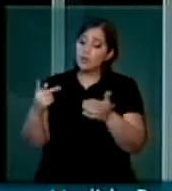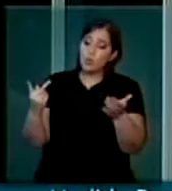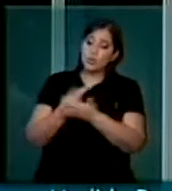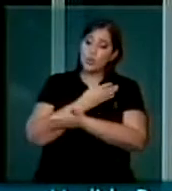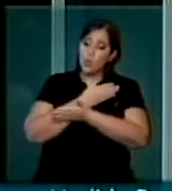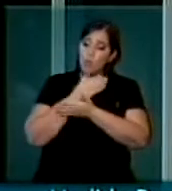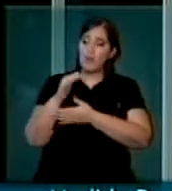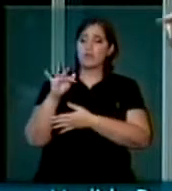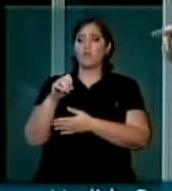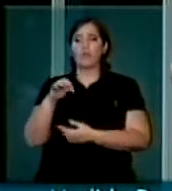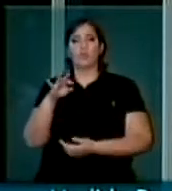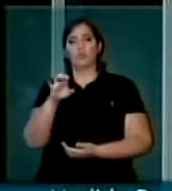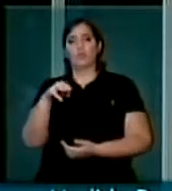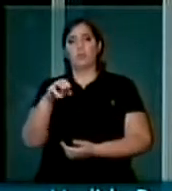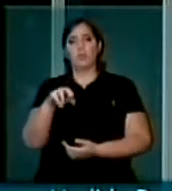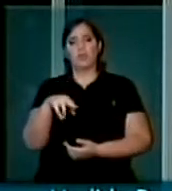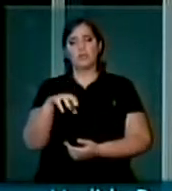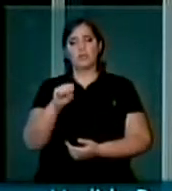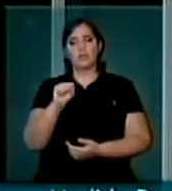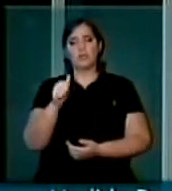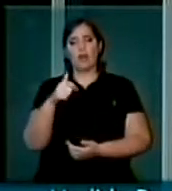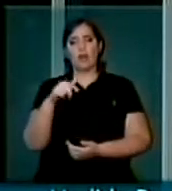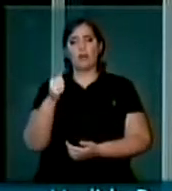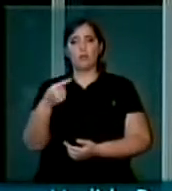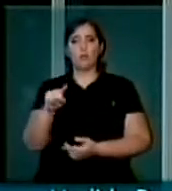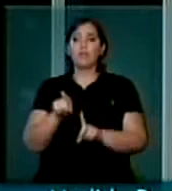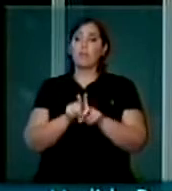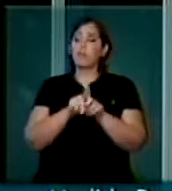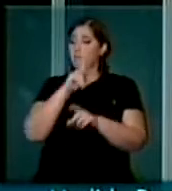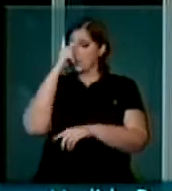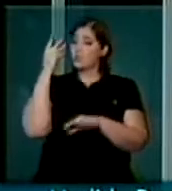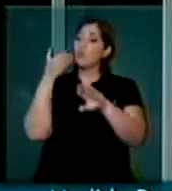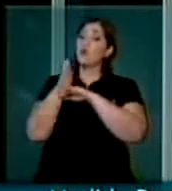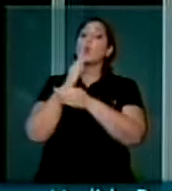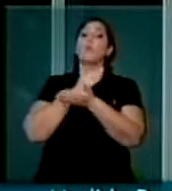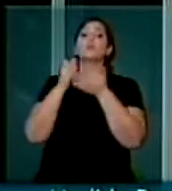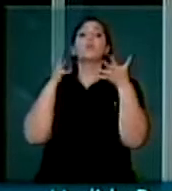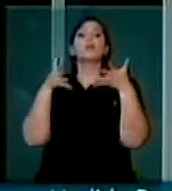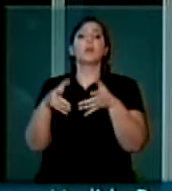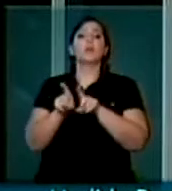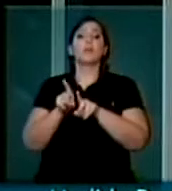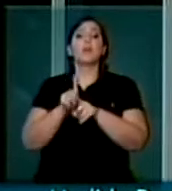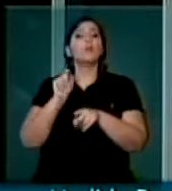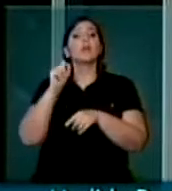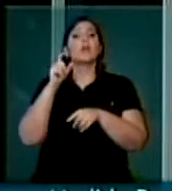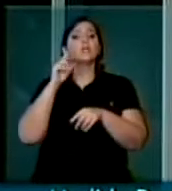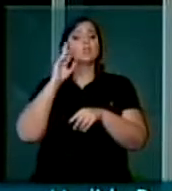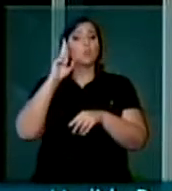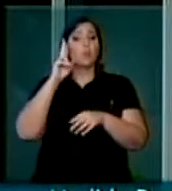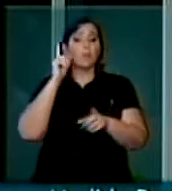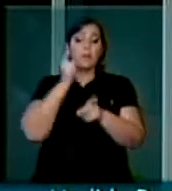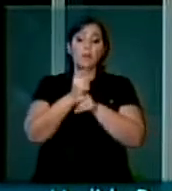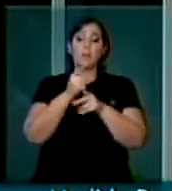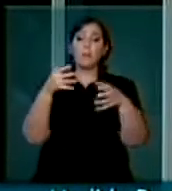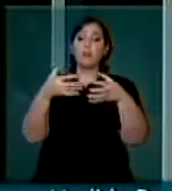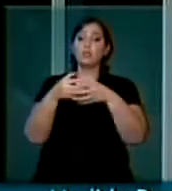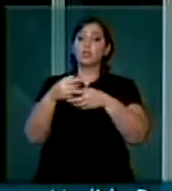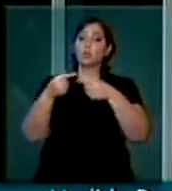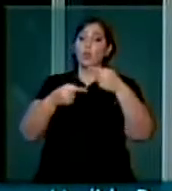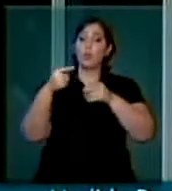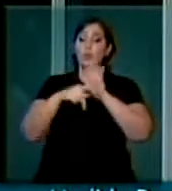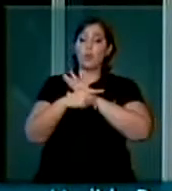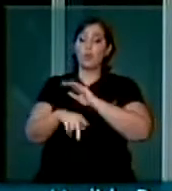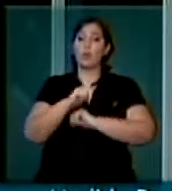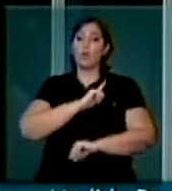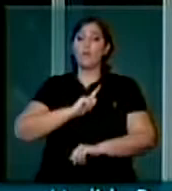que se ir àqueles que participaram disso. E há que se instar ao partido que está no governo que tome providências como